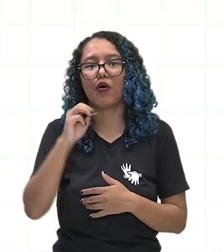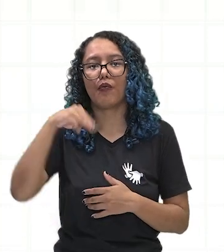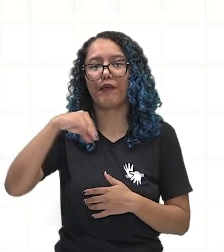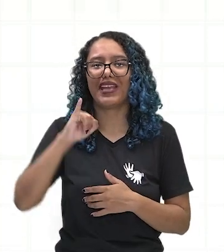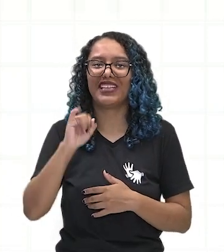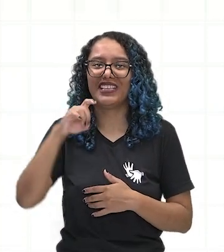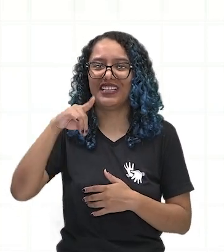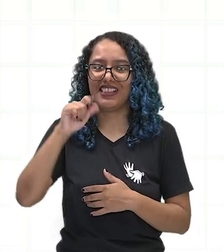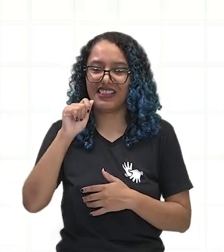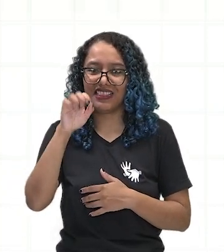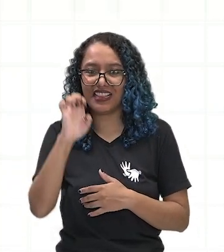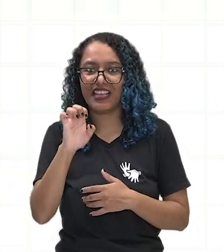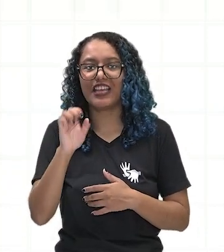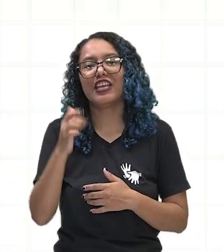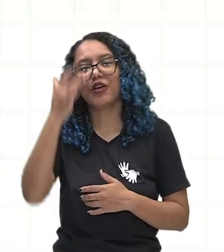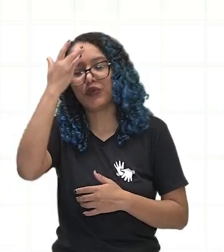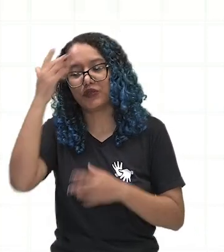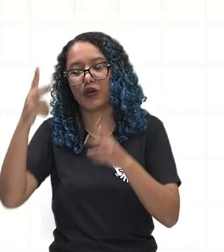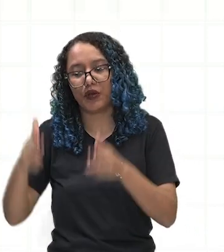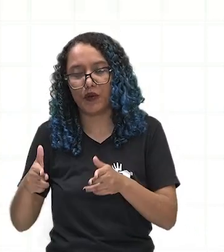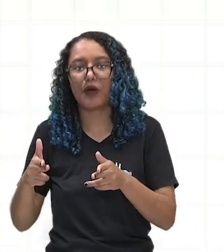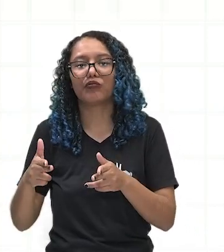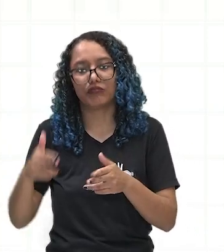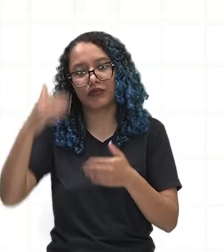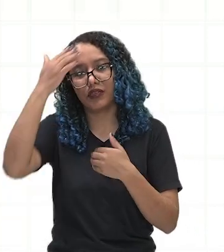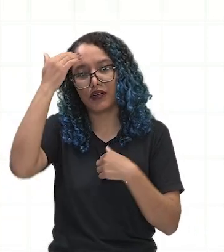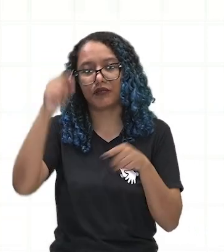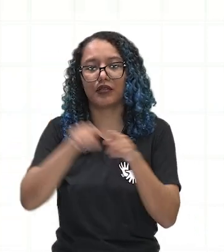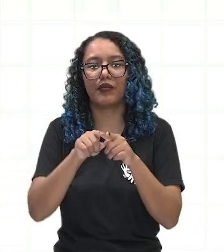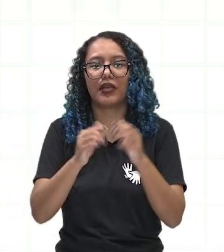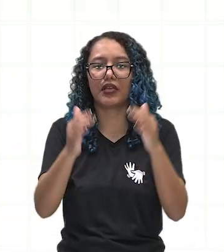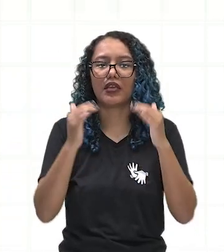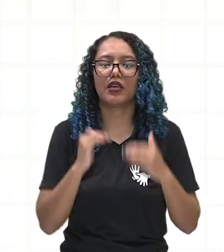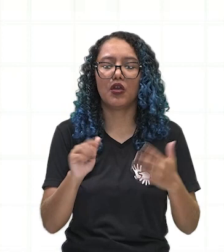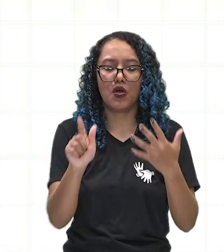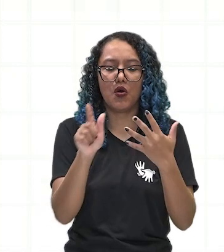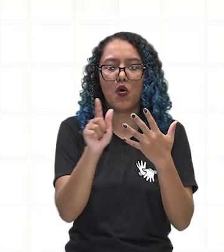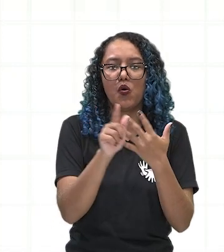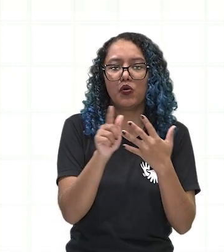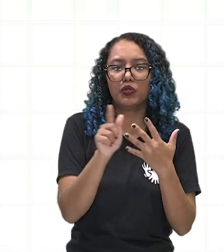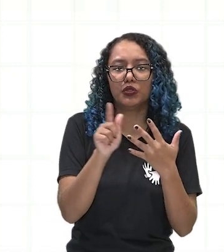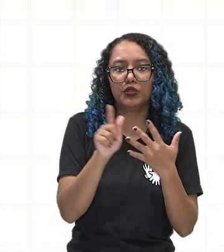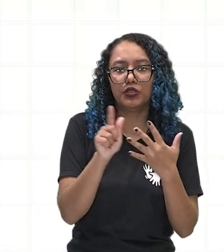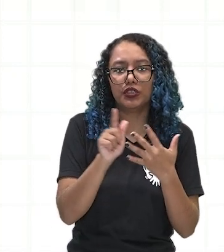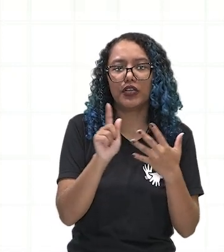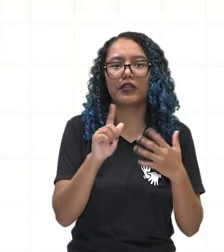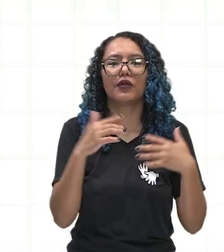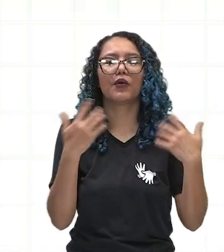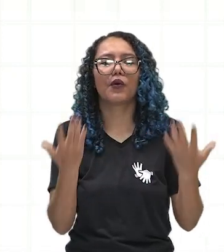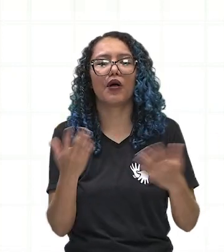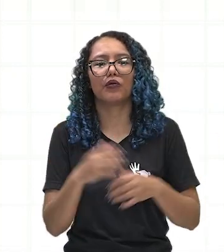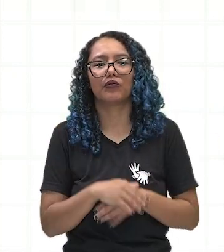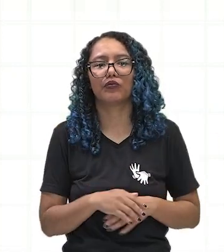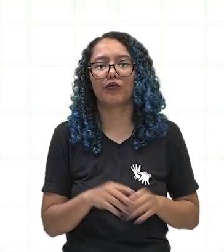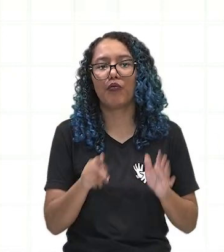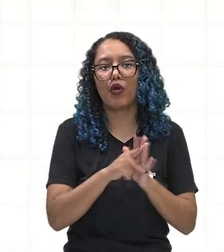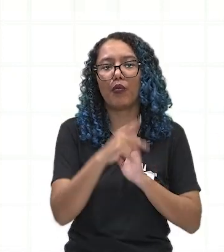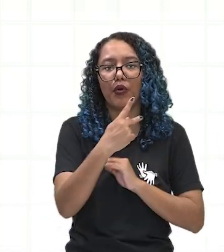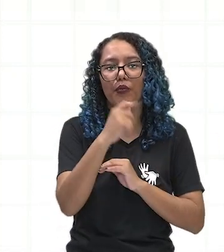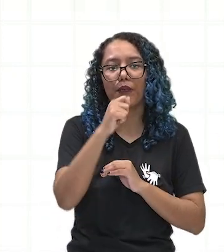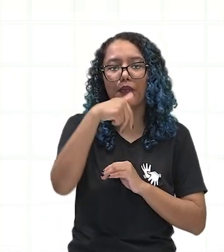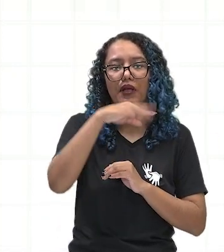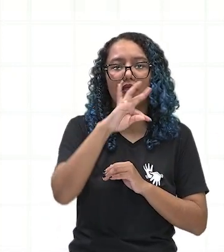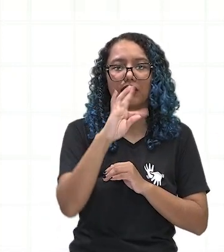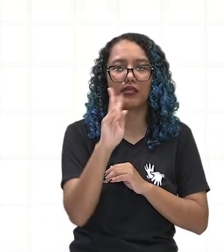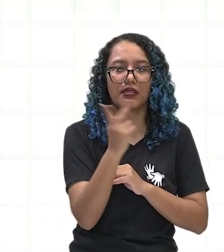como o homem. E no gênero da onça, ela vai estar dentro do gênero das panteras, o